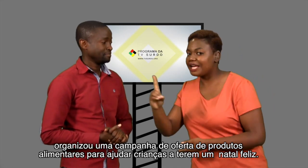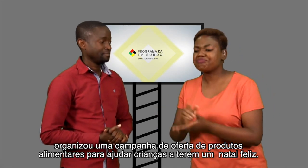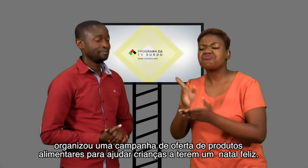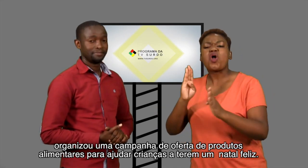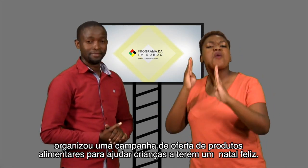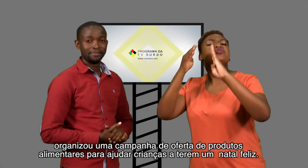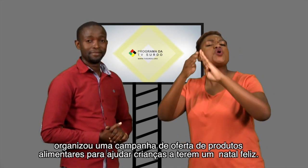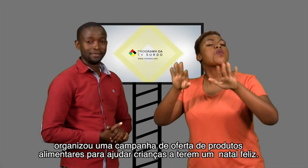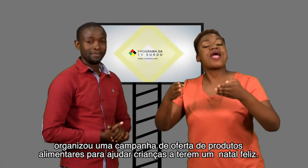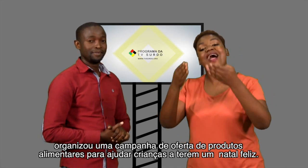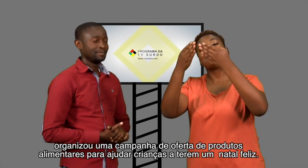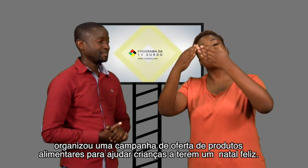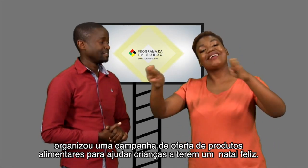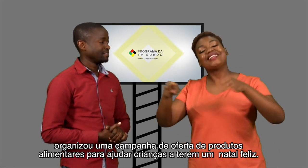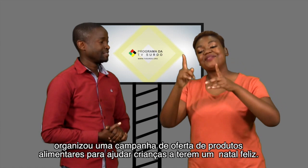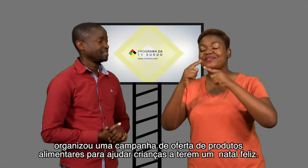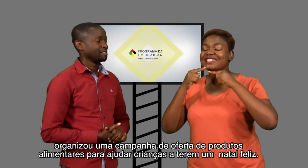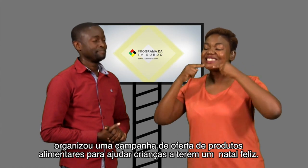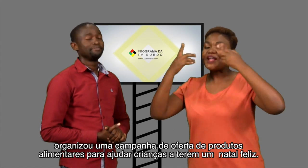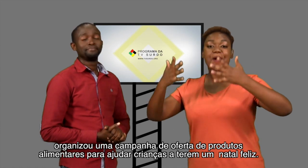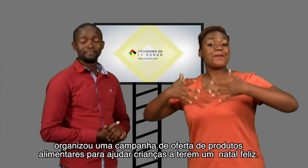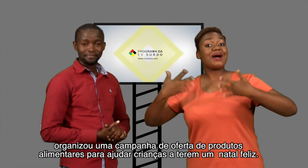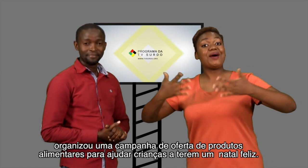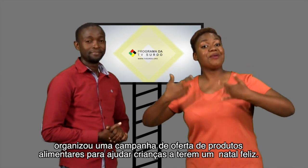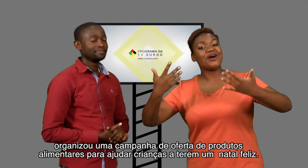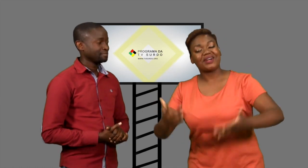alimentares para ajudar crianças a terem um Natal feliz.